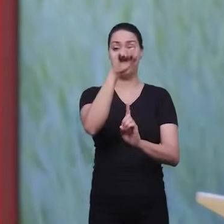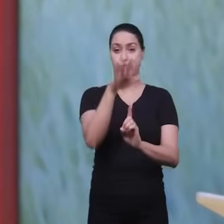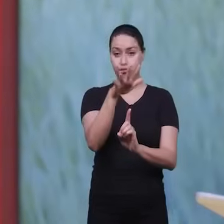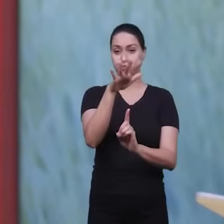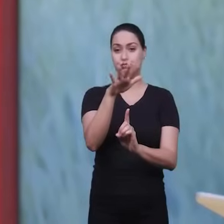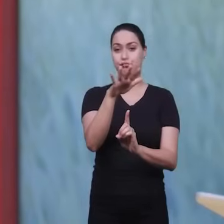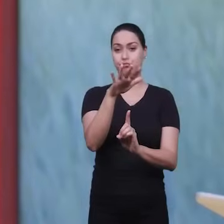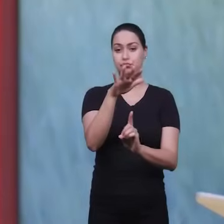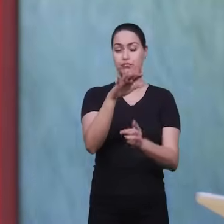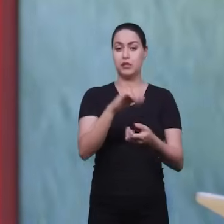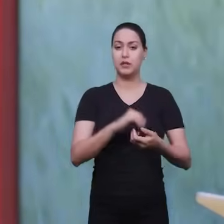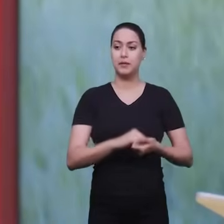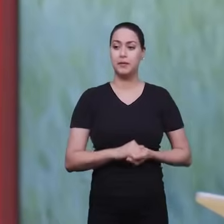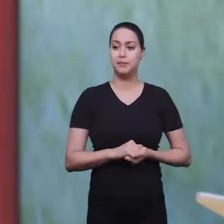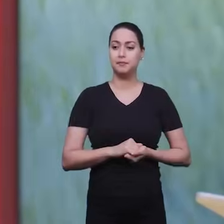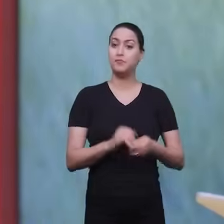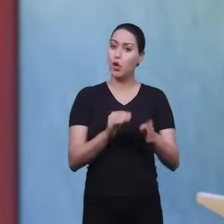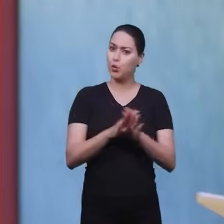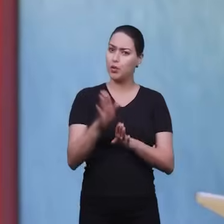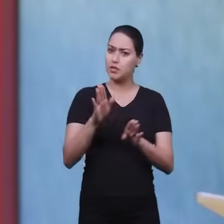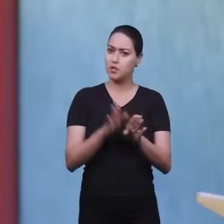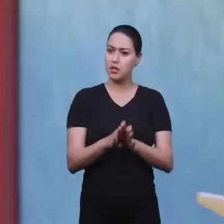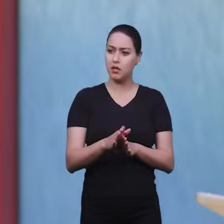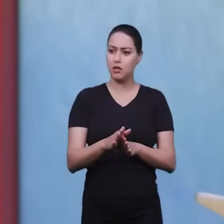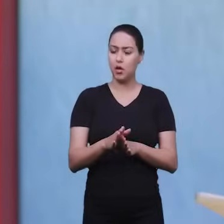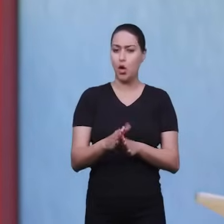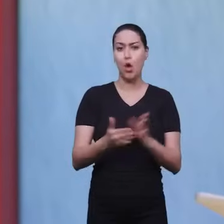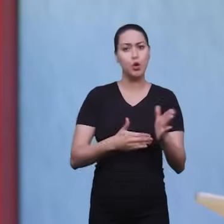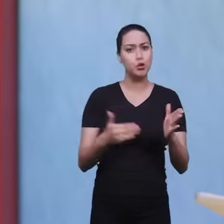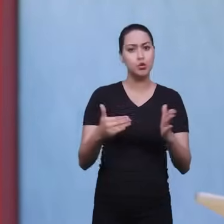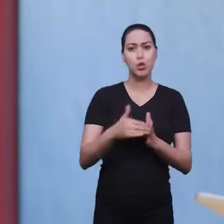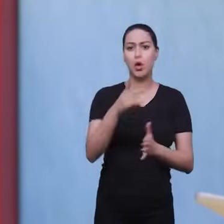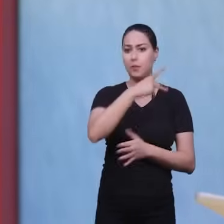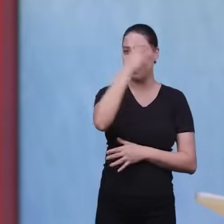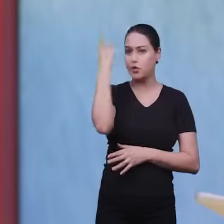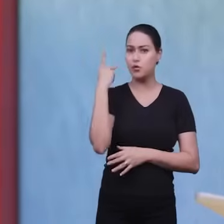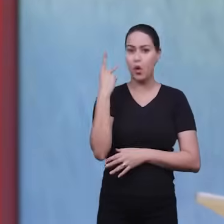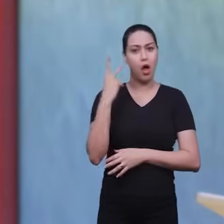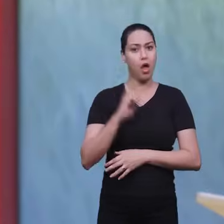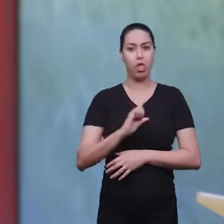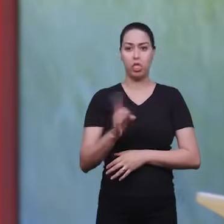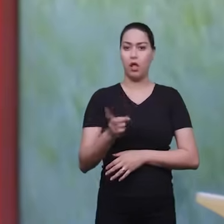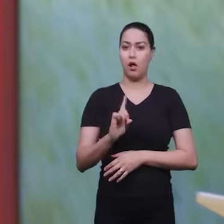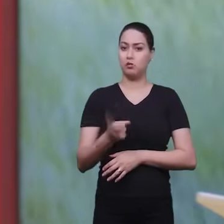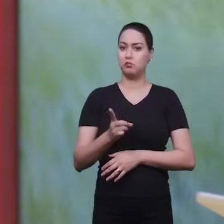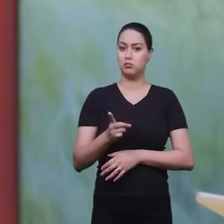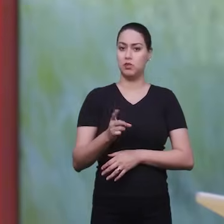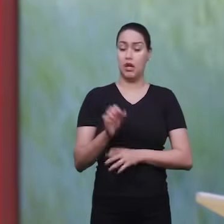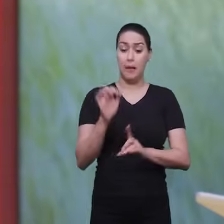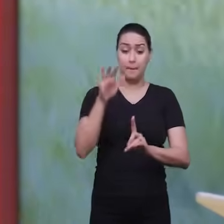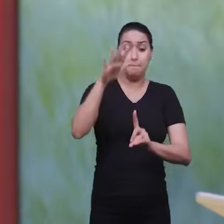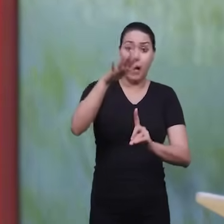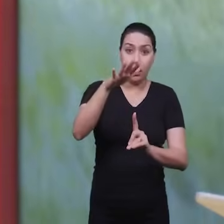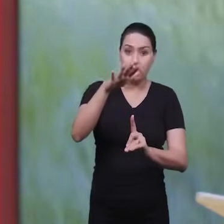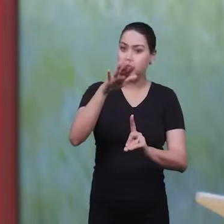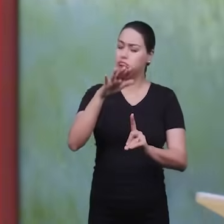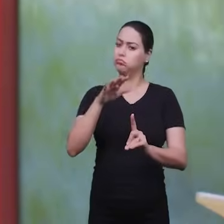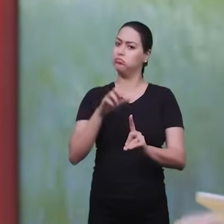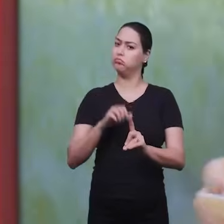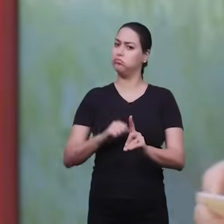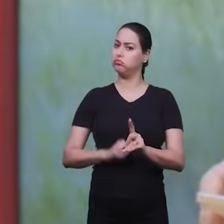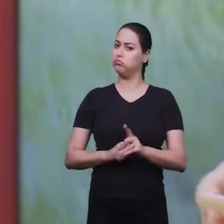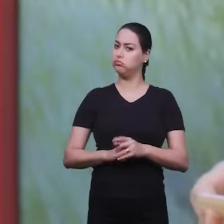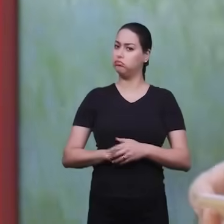nós já temos orientar diáconos ele não podem pôr as mãos sobre todo mundo a Bíblia falasse a mão precipitadamente